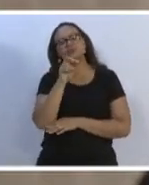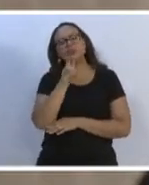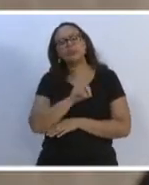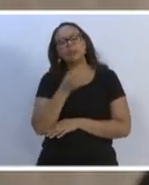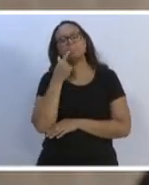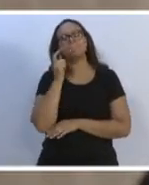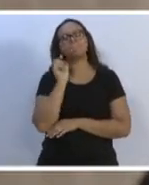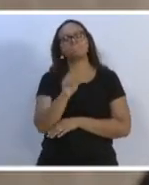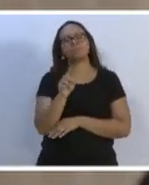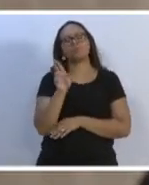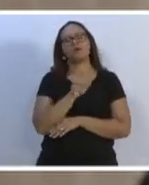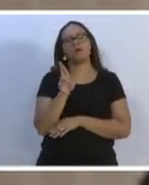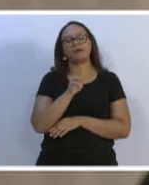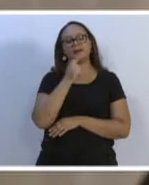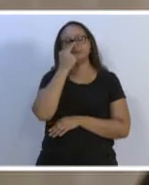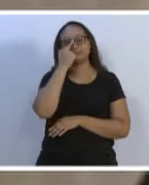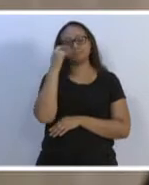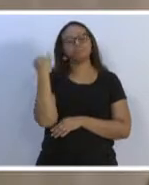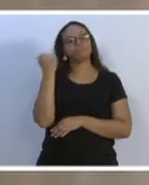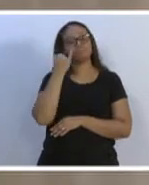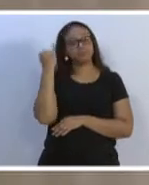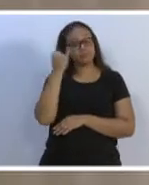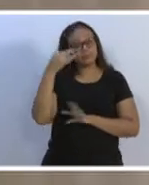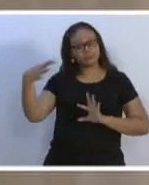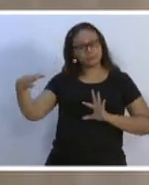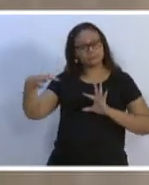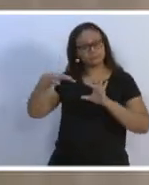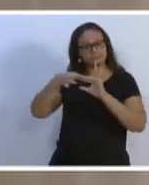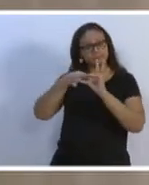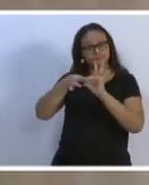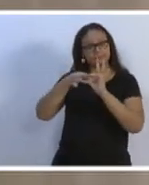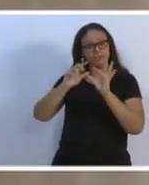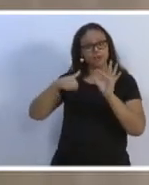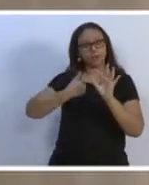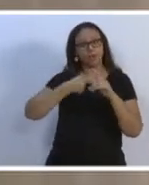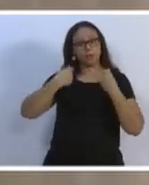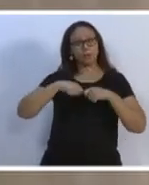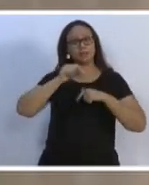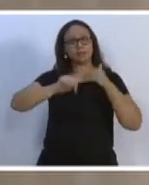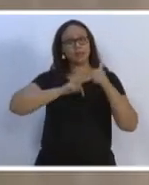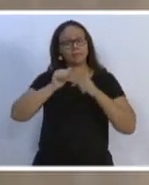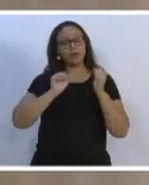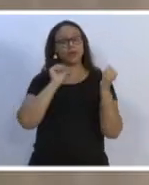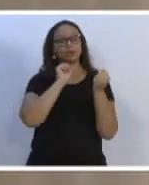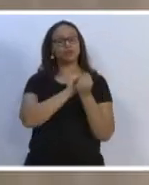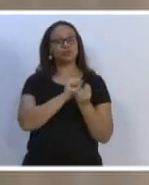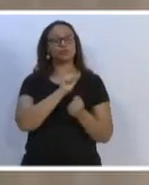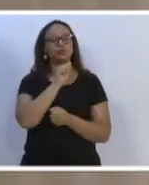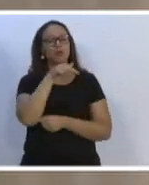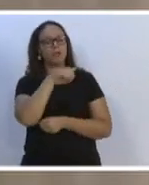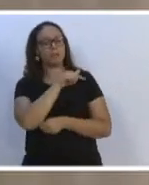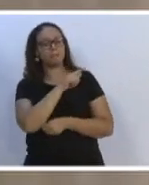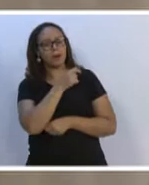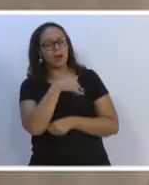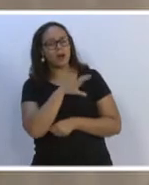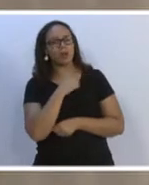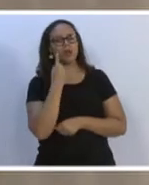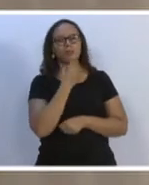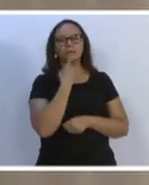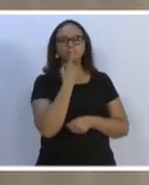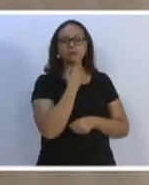R$ 150 mil. Eu acredito que é importante essa ligação, temos que trabalhar junto à deputada Ana Paula, deputado Ismael, deputado Jean,